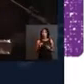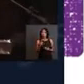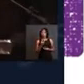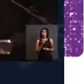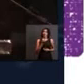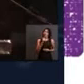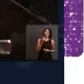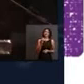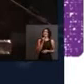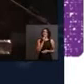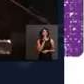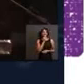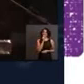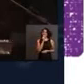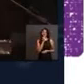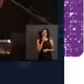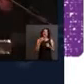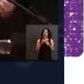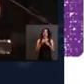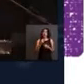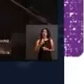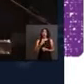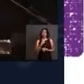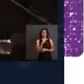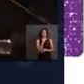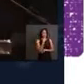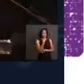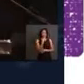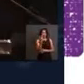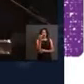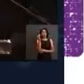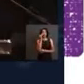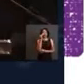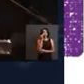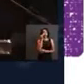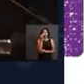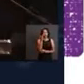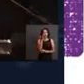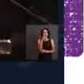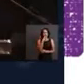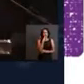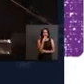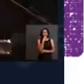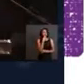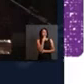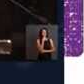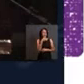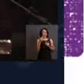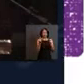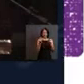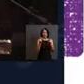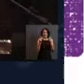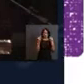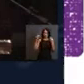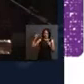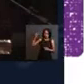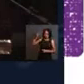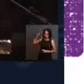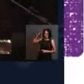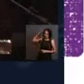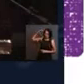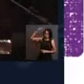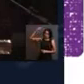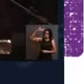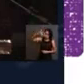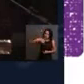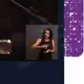não fazemos, né? Eu venho de uma experiência de bastante êxito